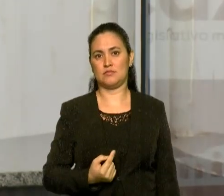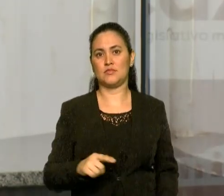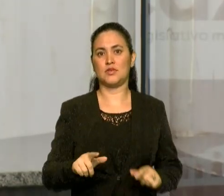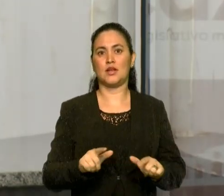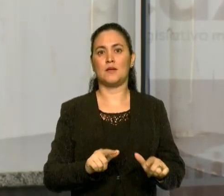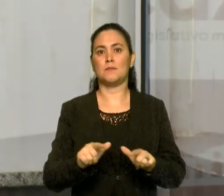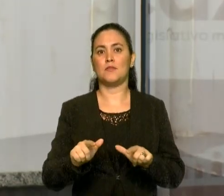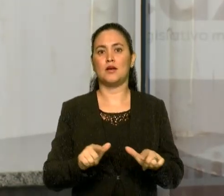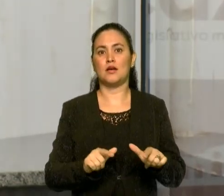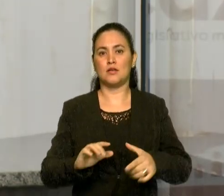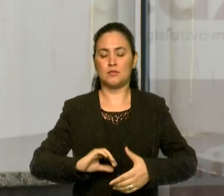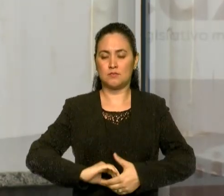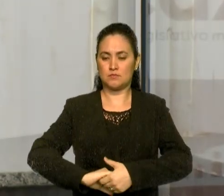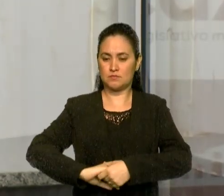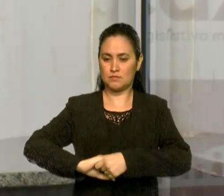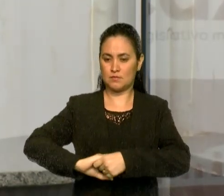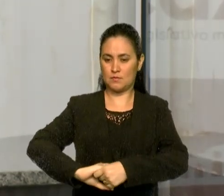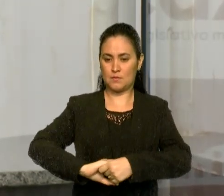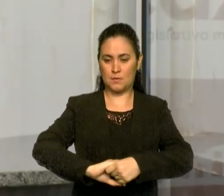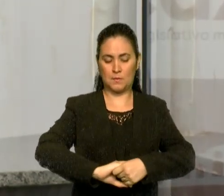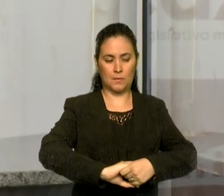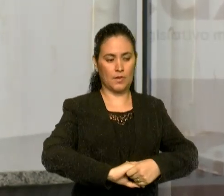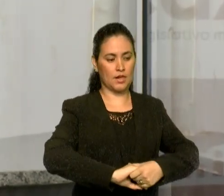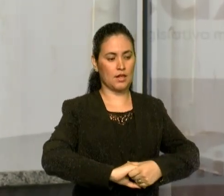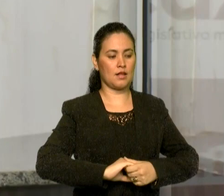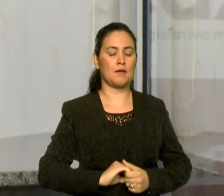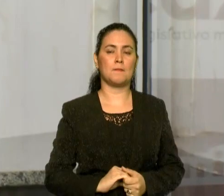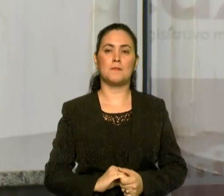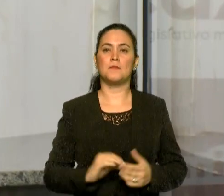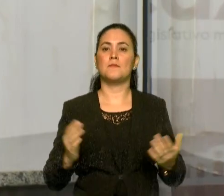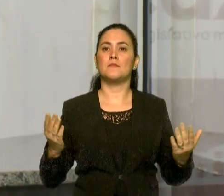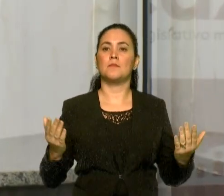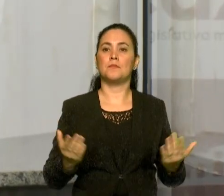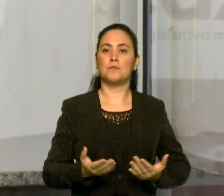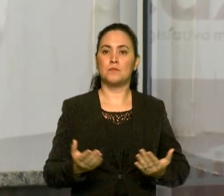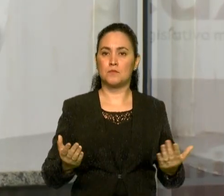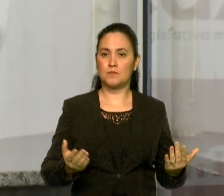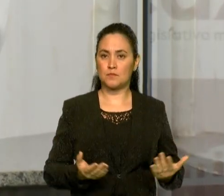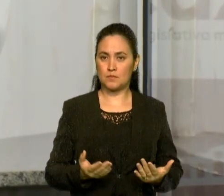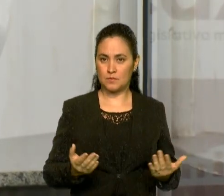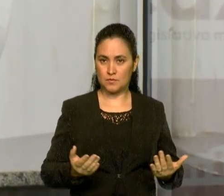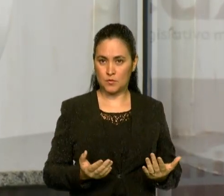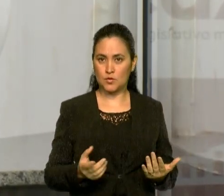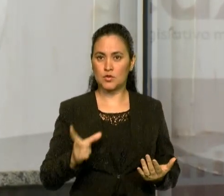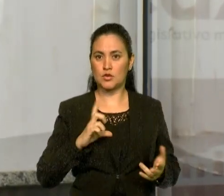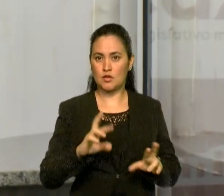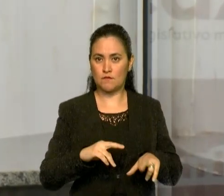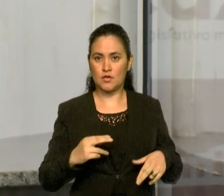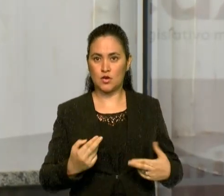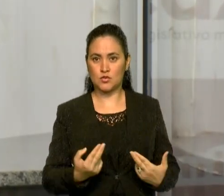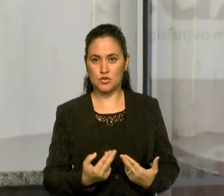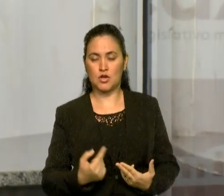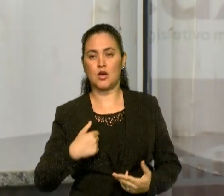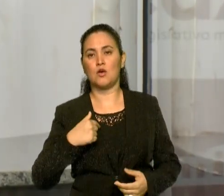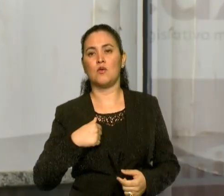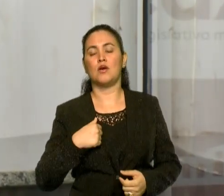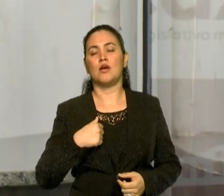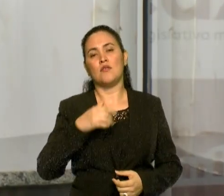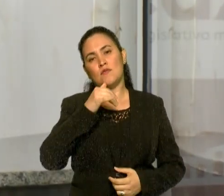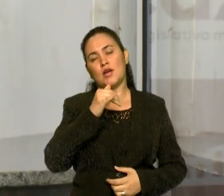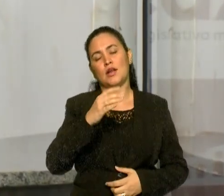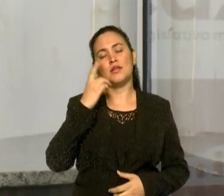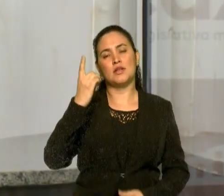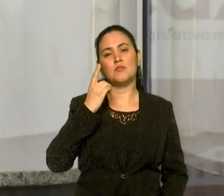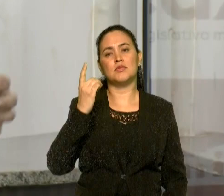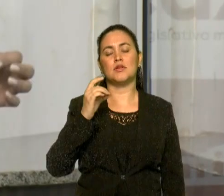trabalhando de mãos dadas em conjunto. Hoje, durante uma reunião, eu me reportei à deputada Cláudia Coutinho